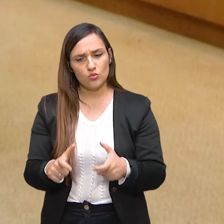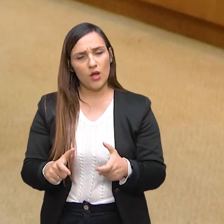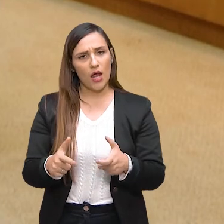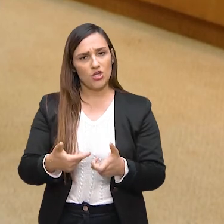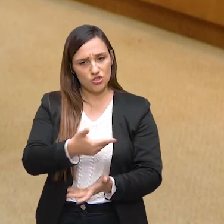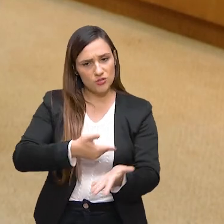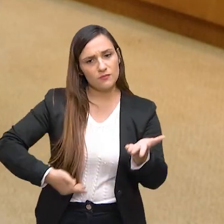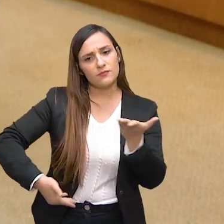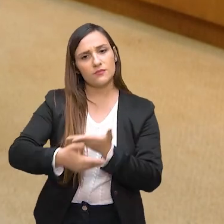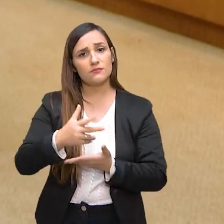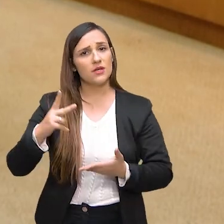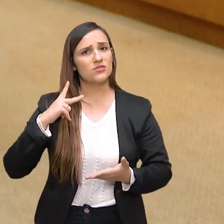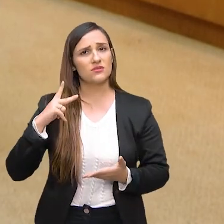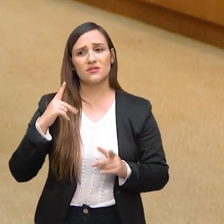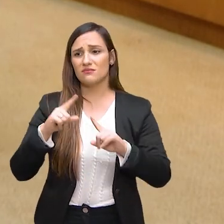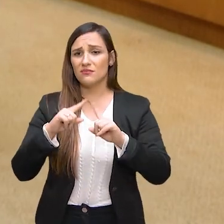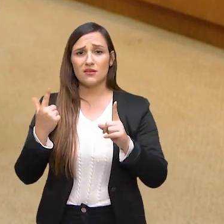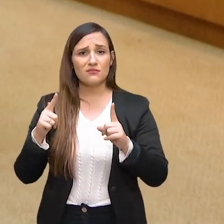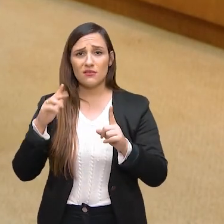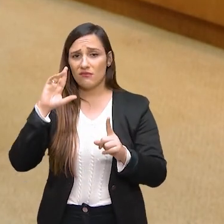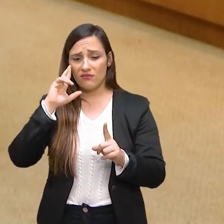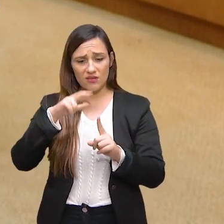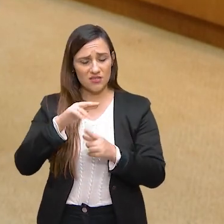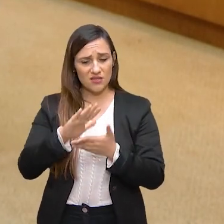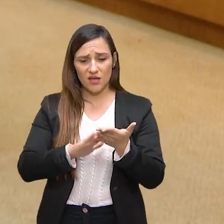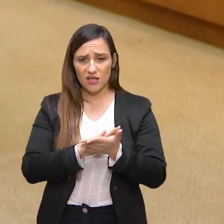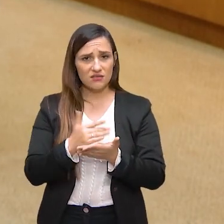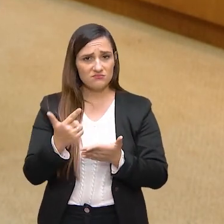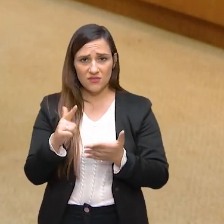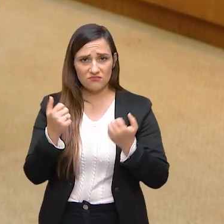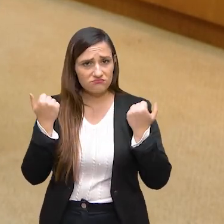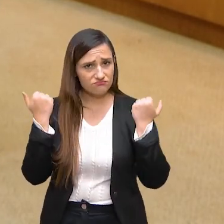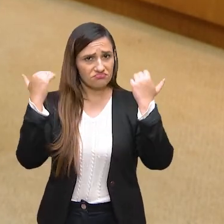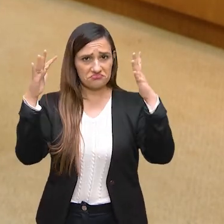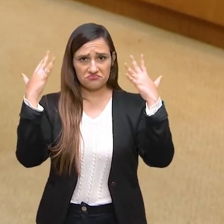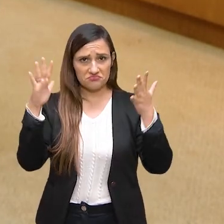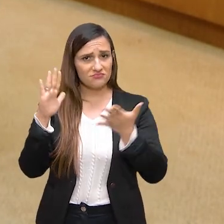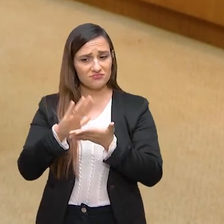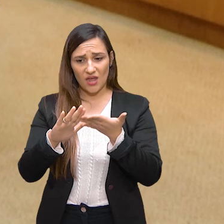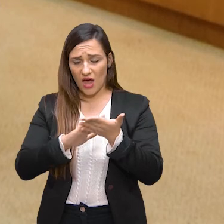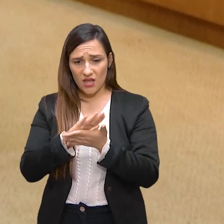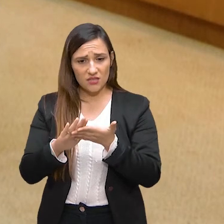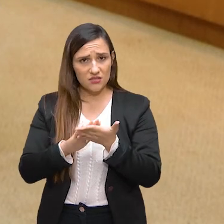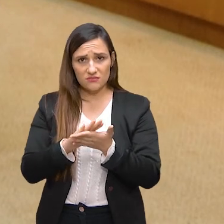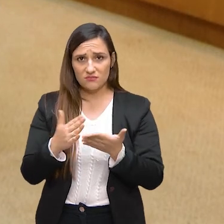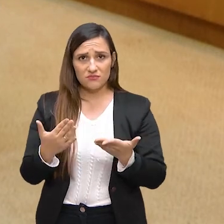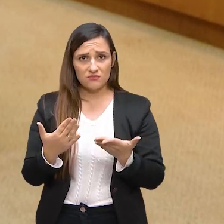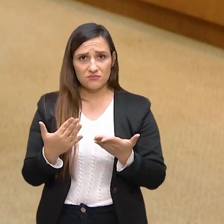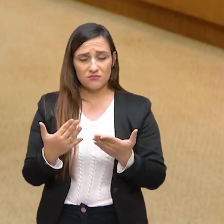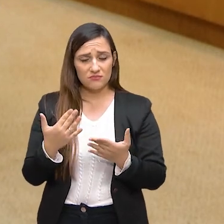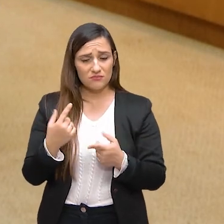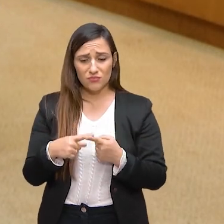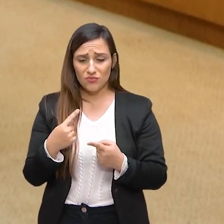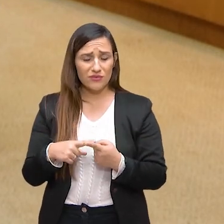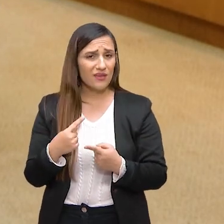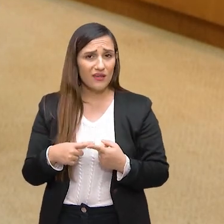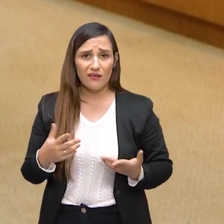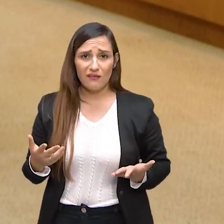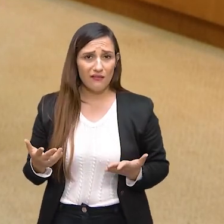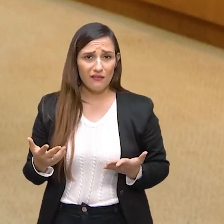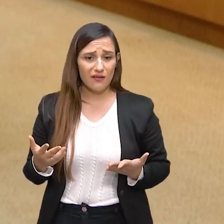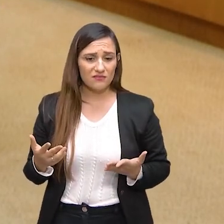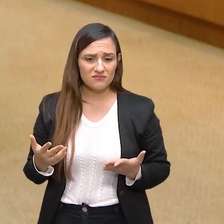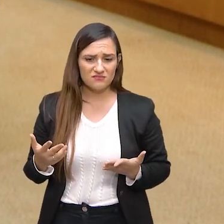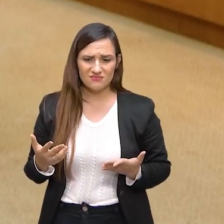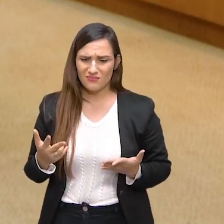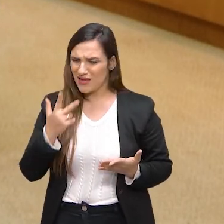um centro de mediação e não teve nenhum prestígio, não recebeu nenhuma designação de nenhum juiz, exatamente